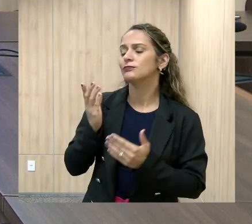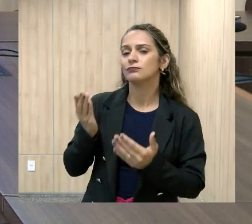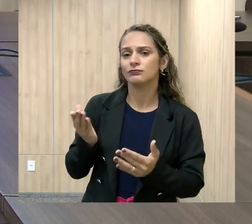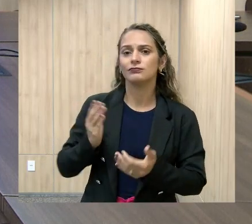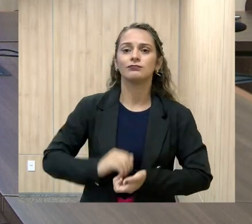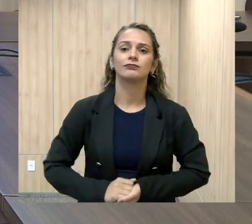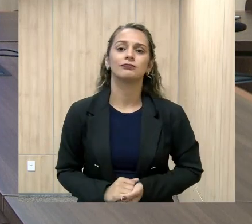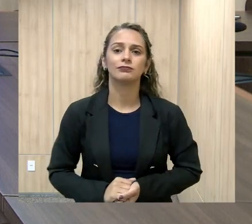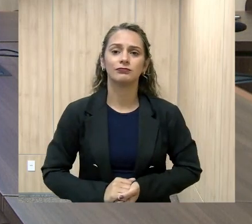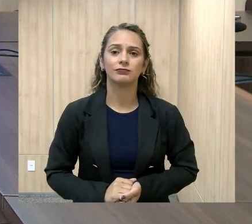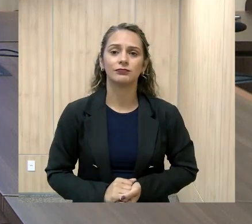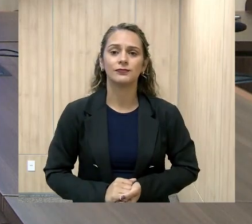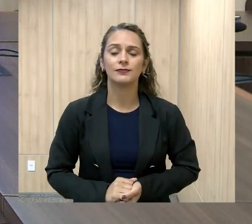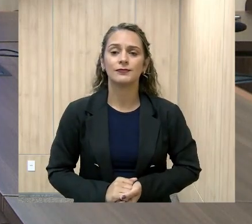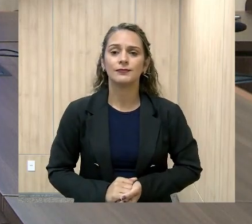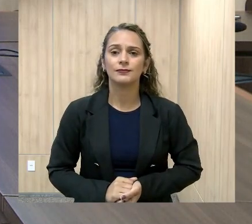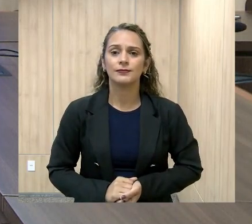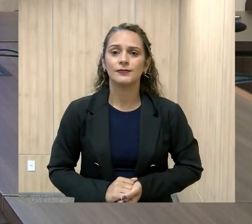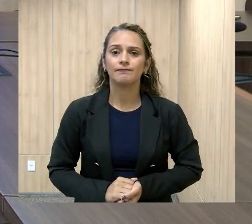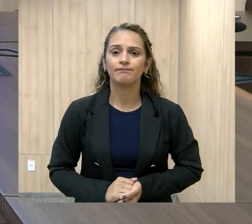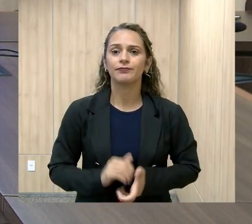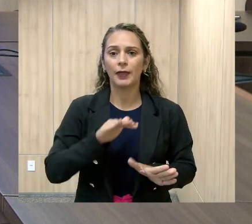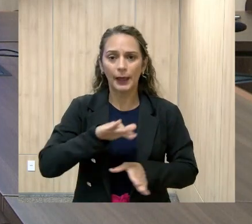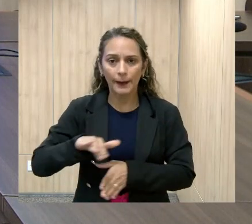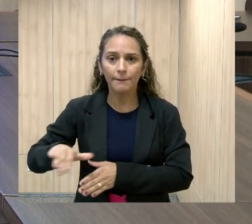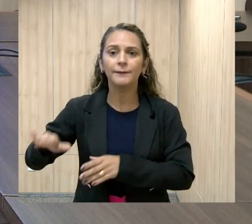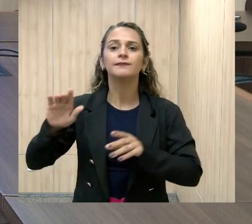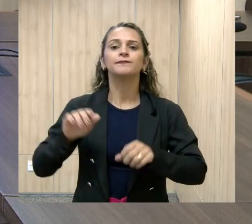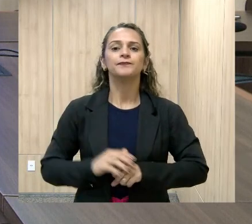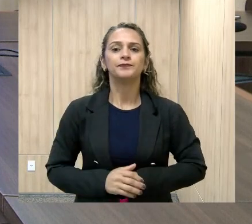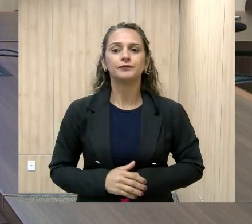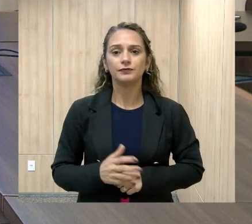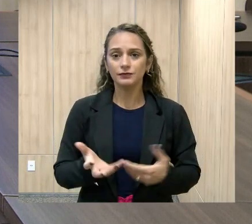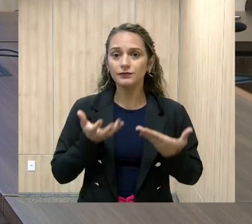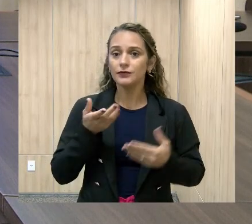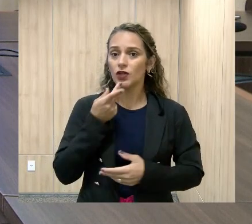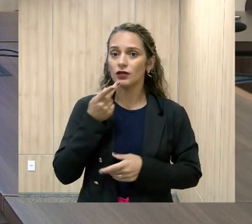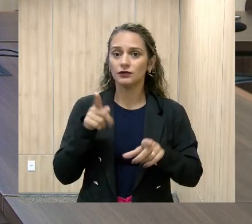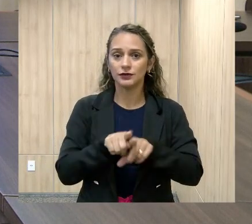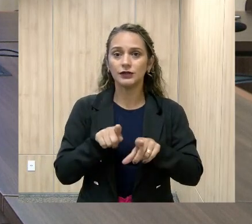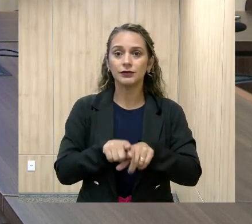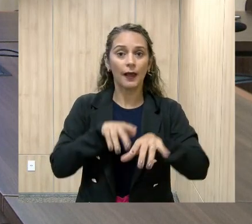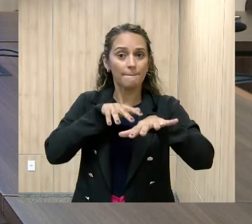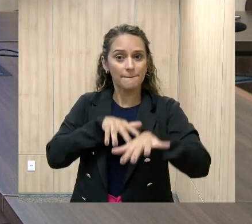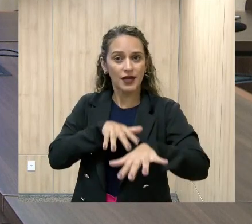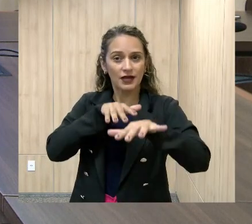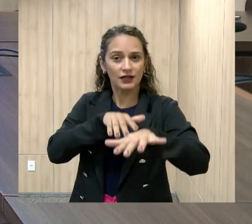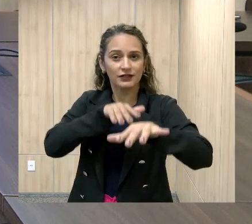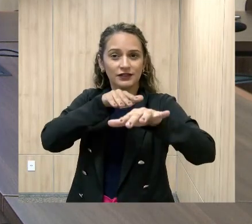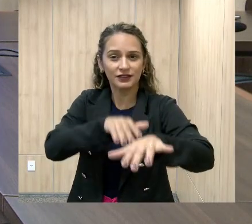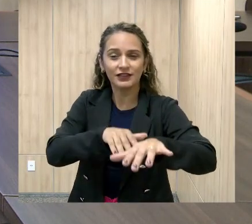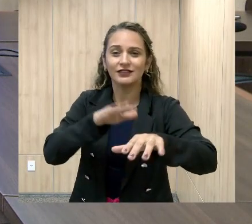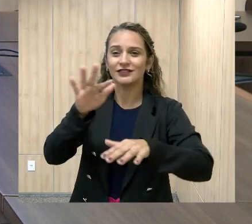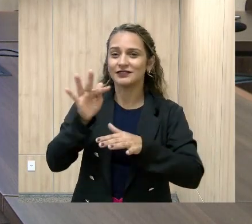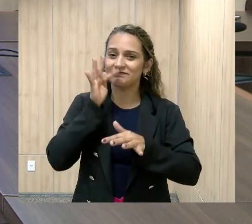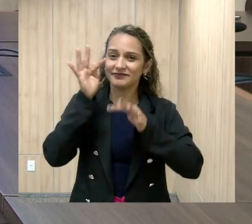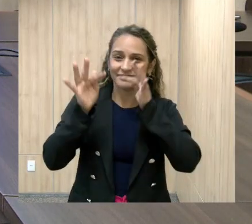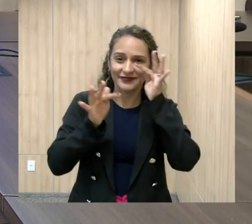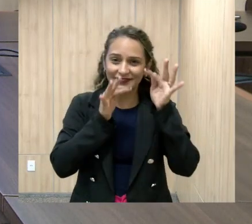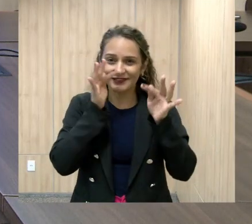deputada E aí assim sai um pouco dessa dessa situação eu quero falar sobre a marcha das Margaridas